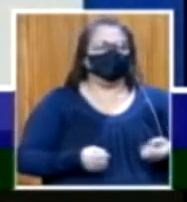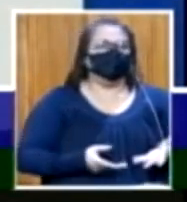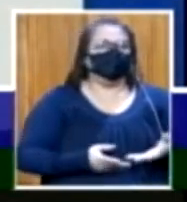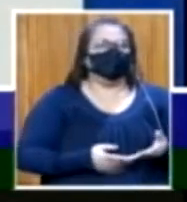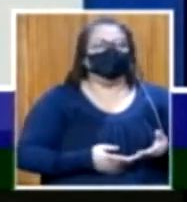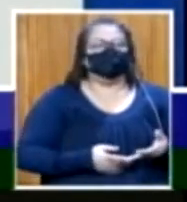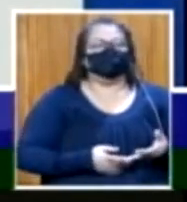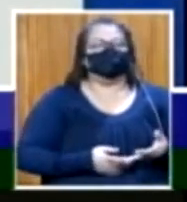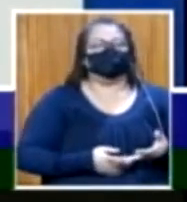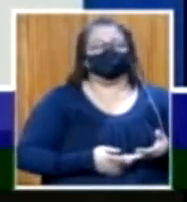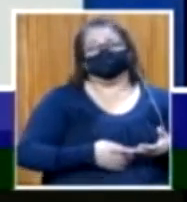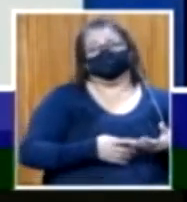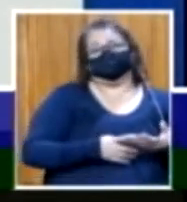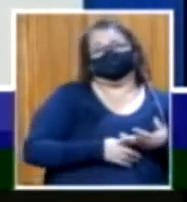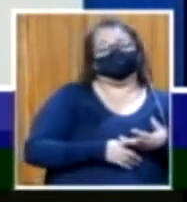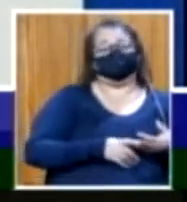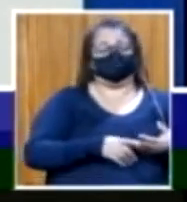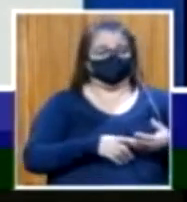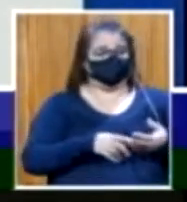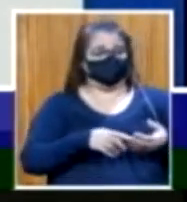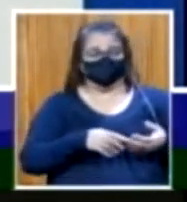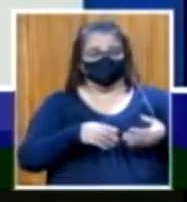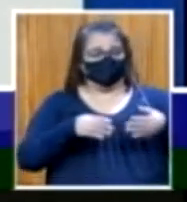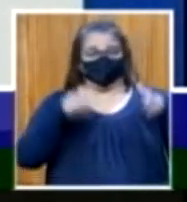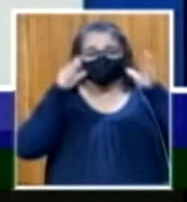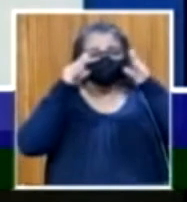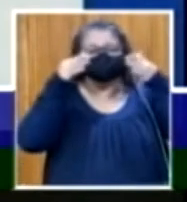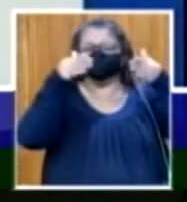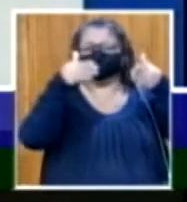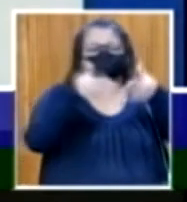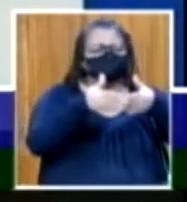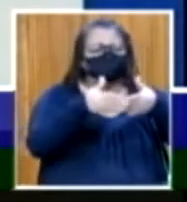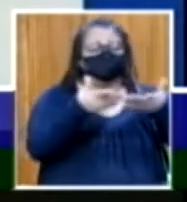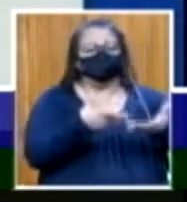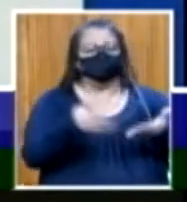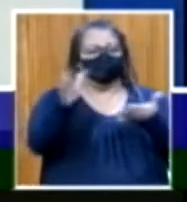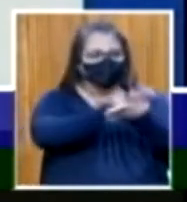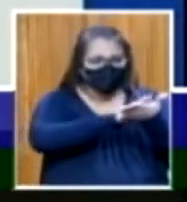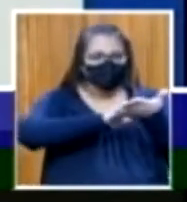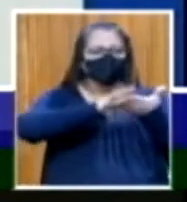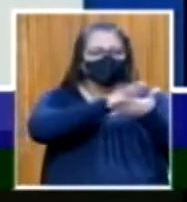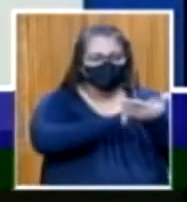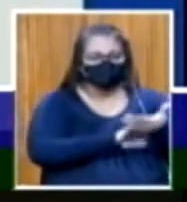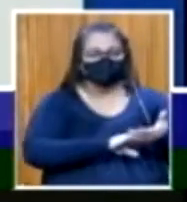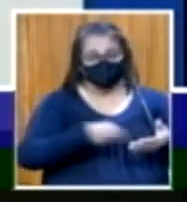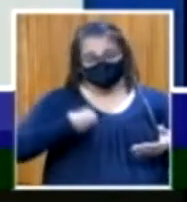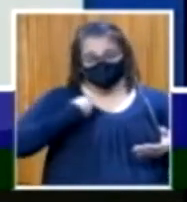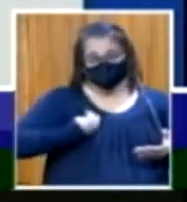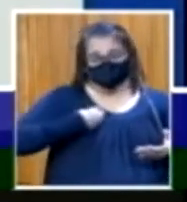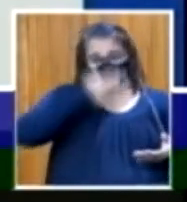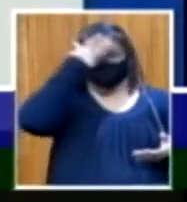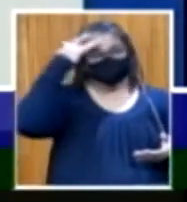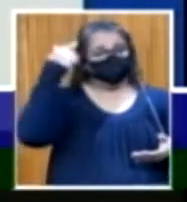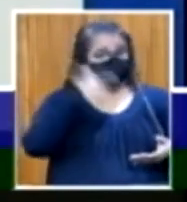acaba não recebendo a devida atenção pelo impacto que gera na vida das pessoas. E me coloco